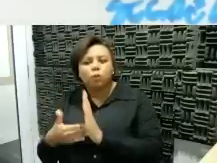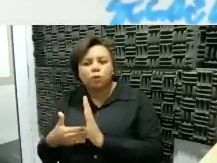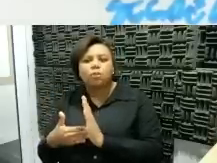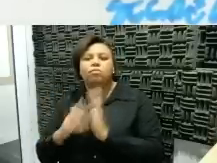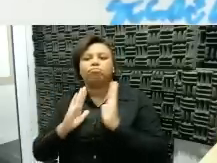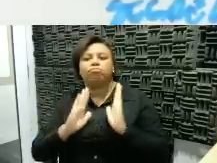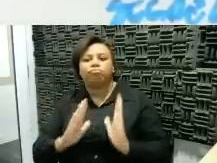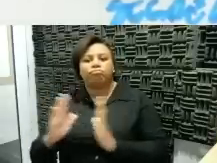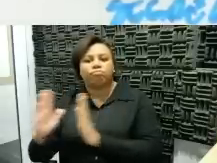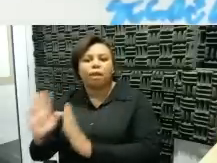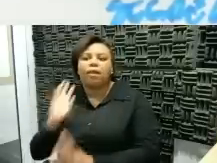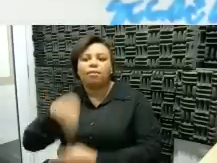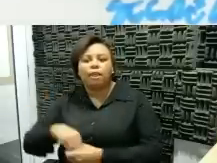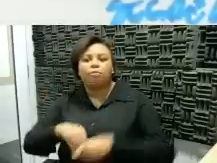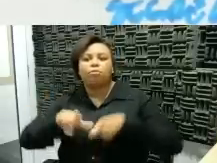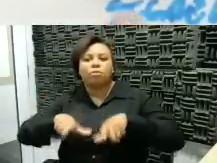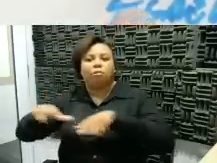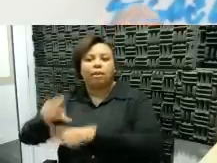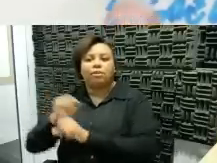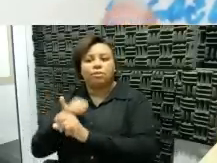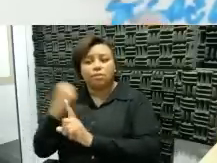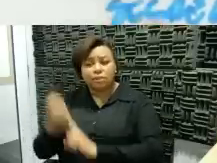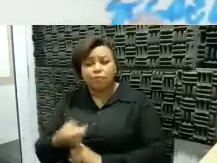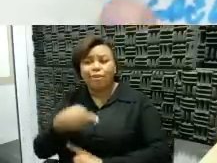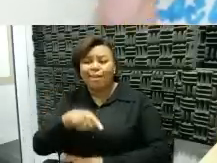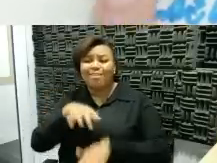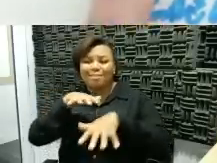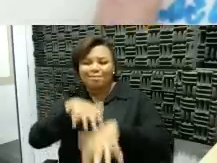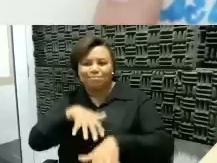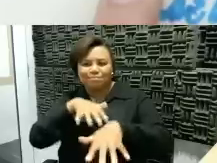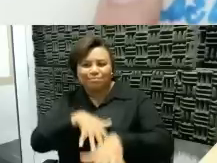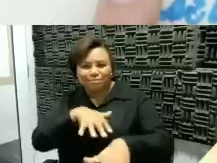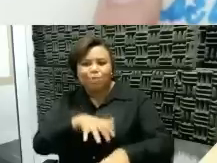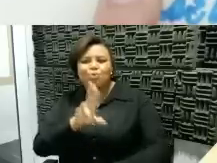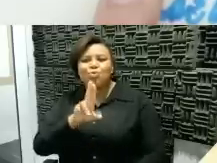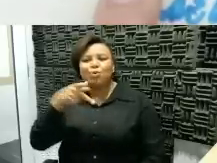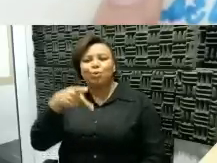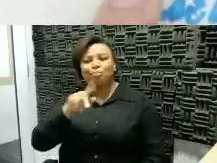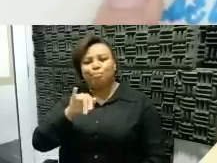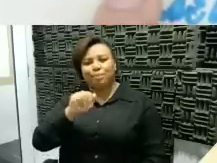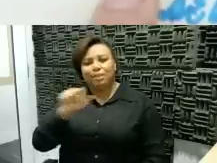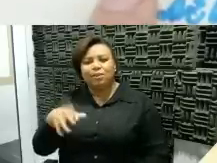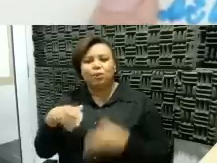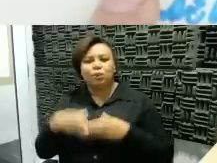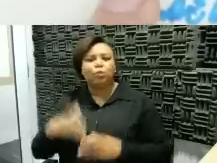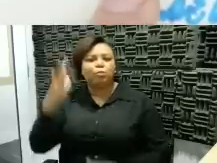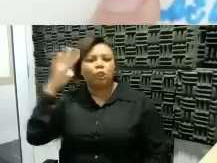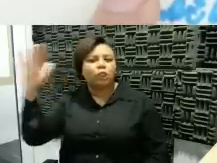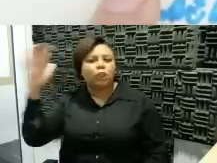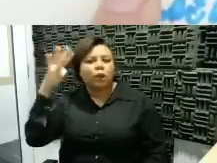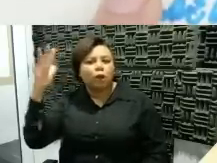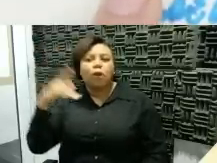sociedade esse movimento das zias E esse grupo de teóricos ficou conhecido como o